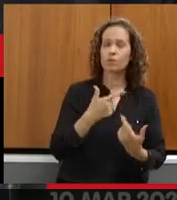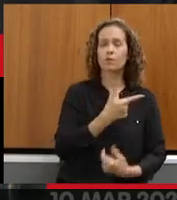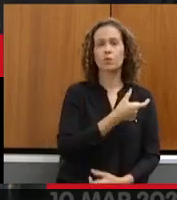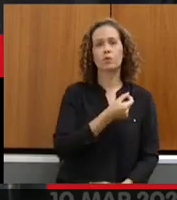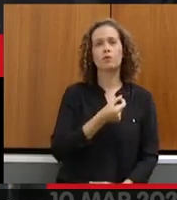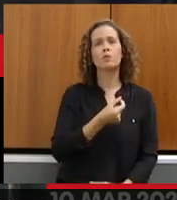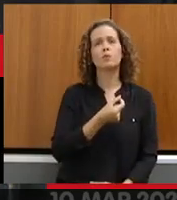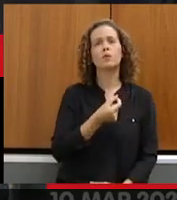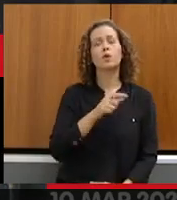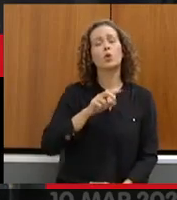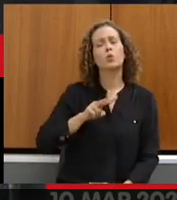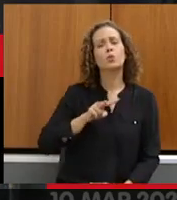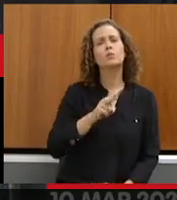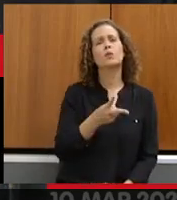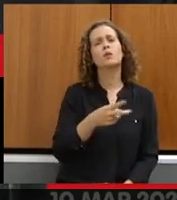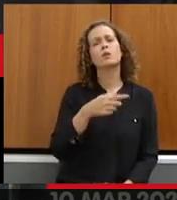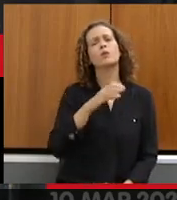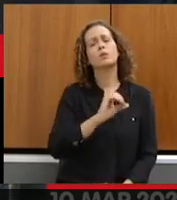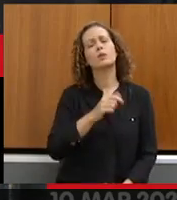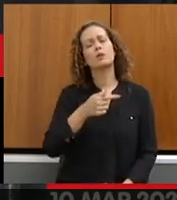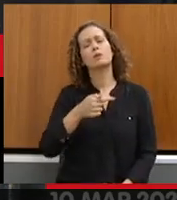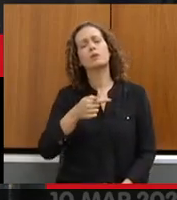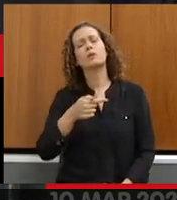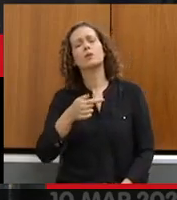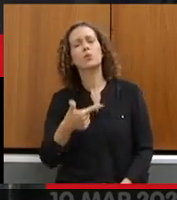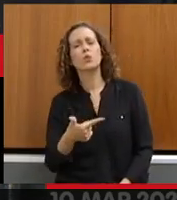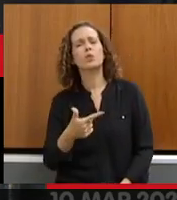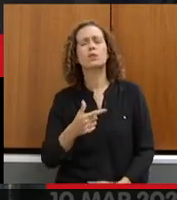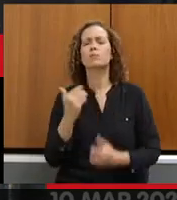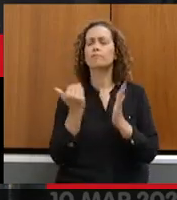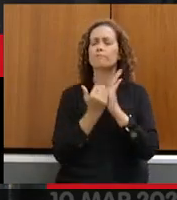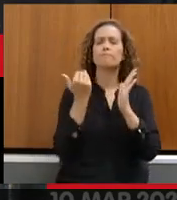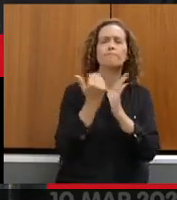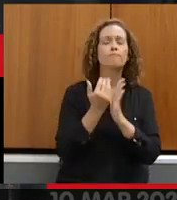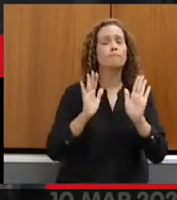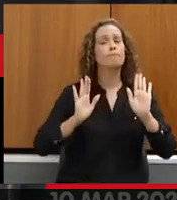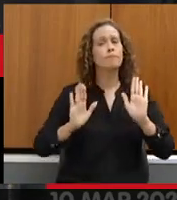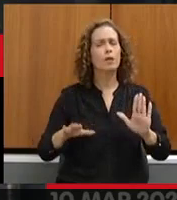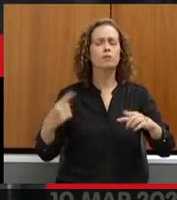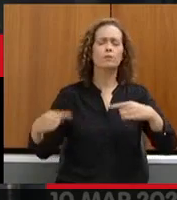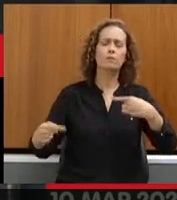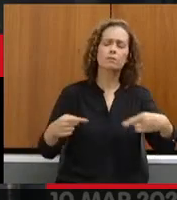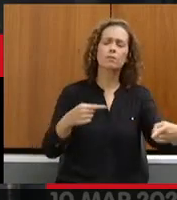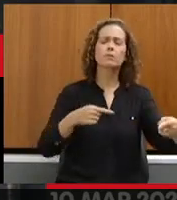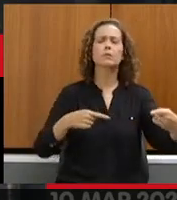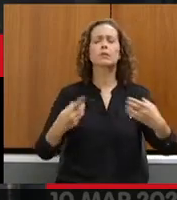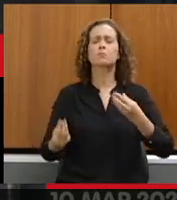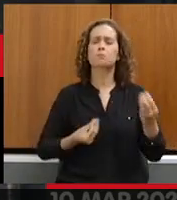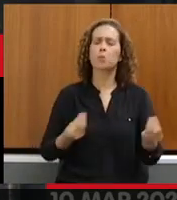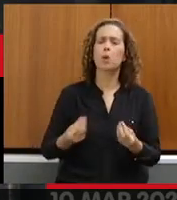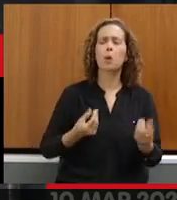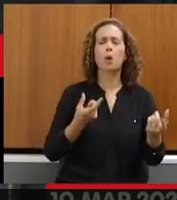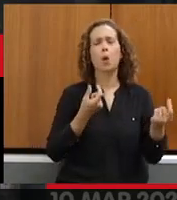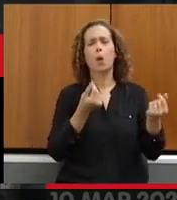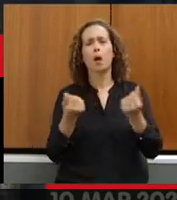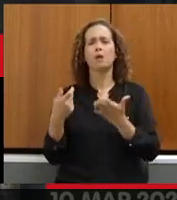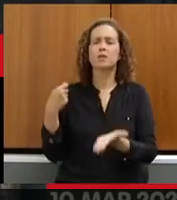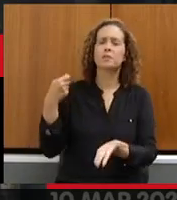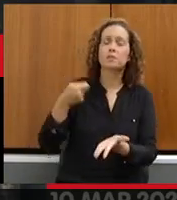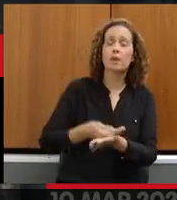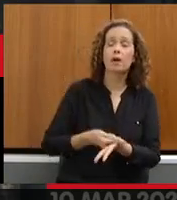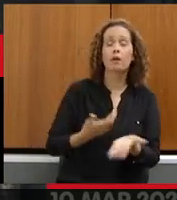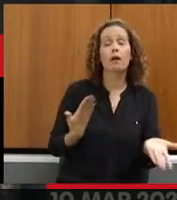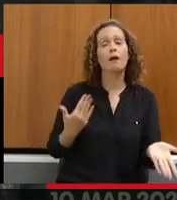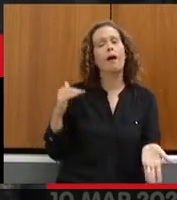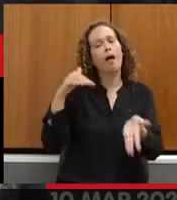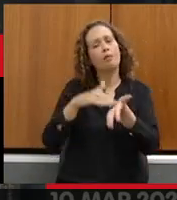2072 para o número maior mas aí nós vão precisar de disco o Misterio financiamento como vai ser para chegada